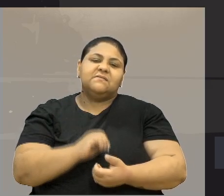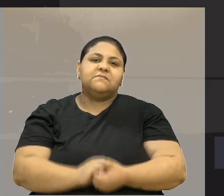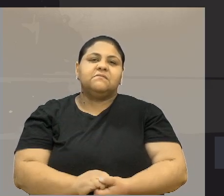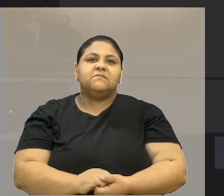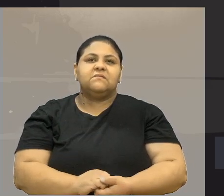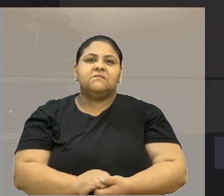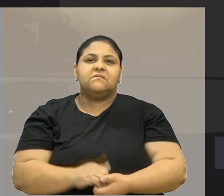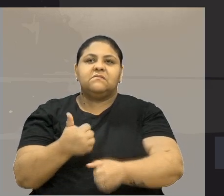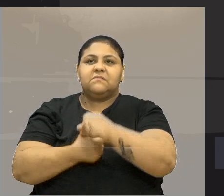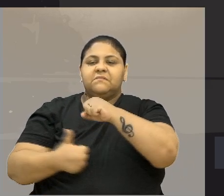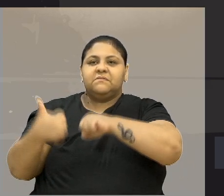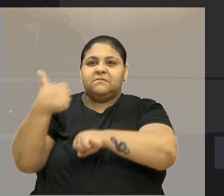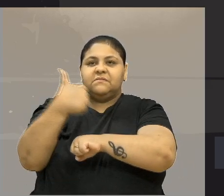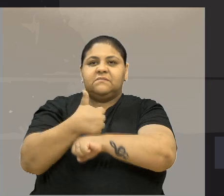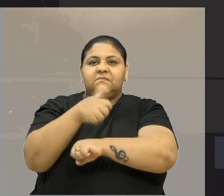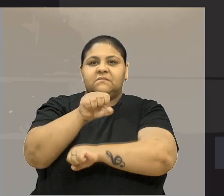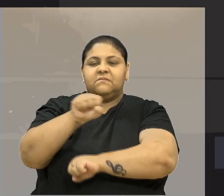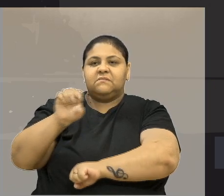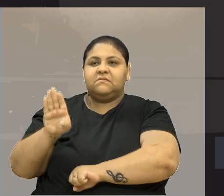O substitutivo